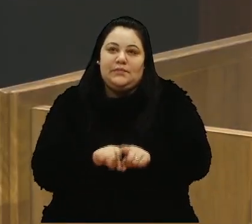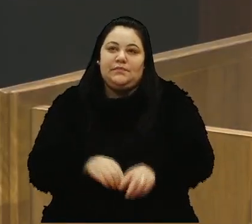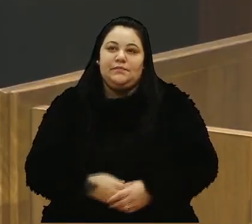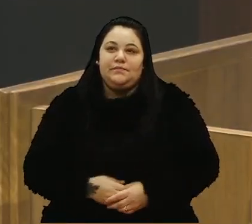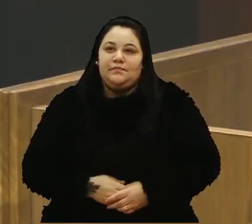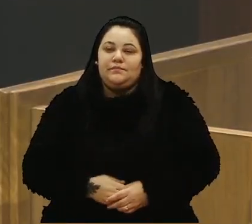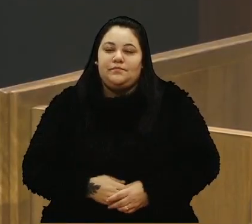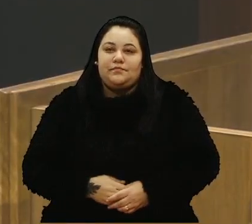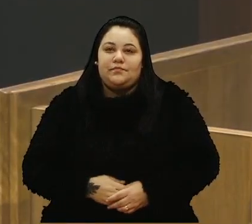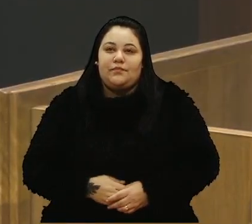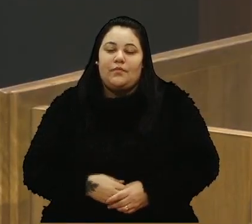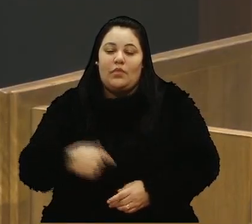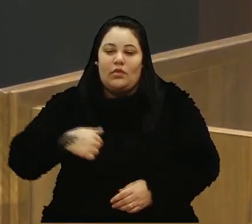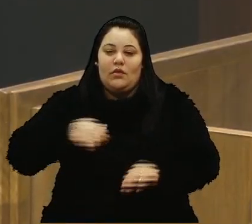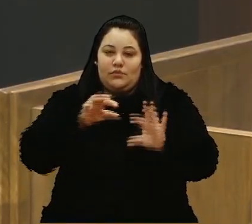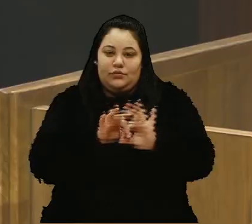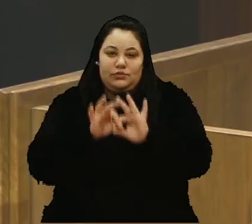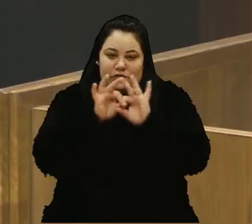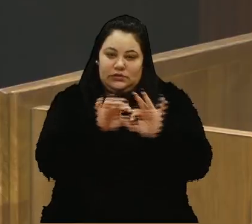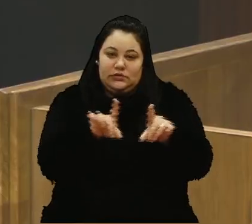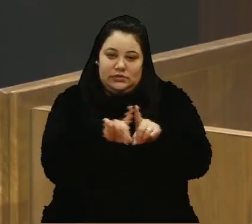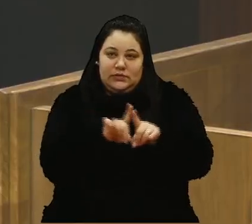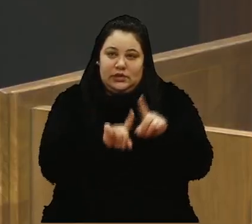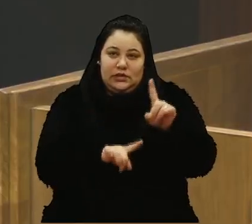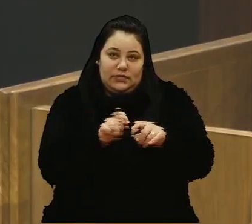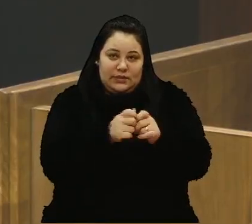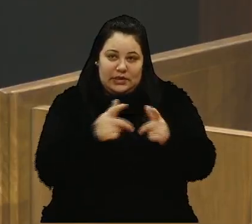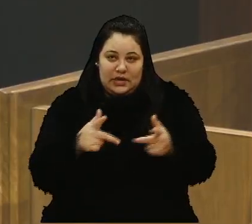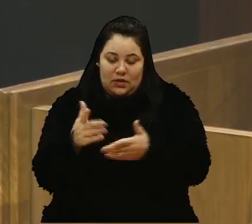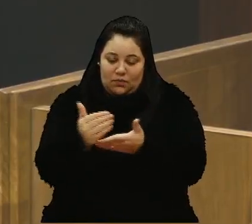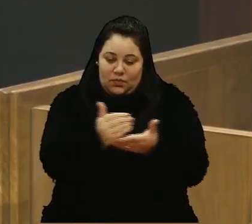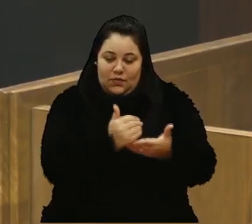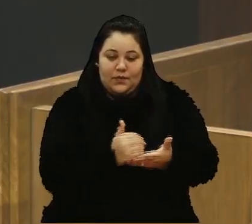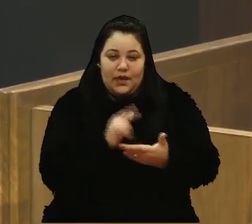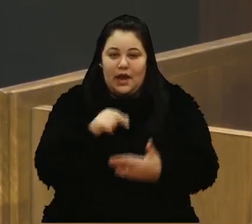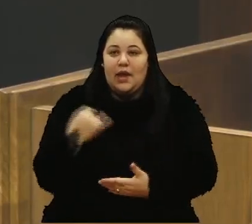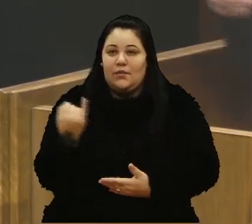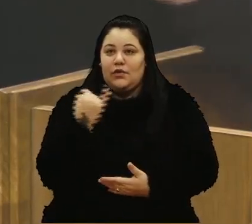juntei também, então, esse material, que é importante. Eu sei que